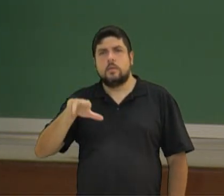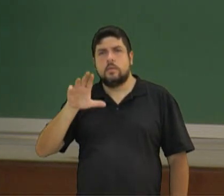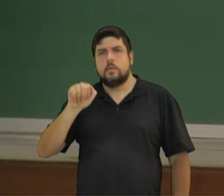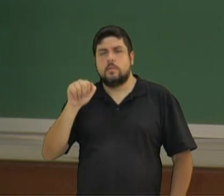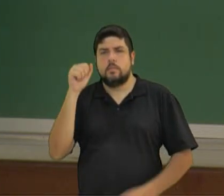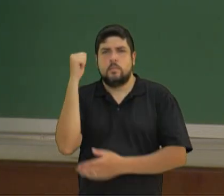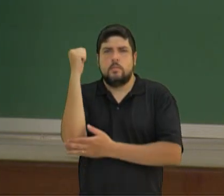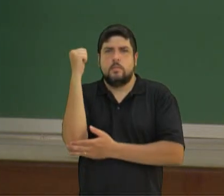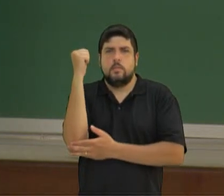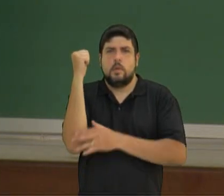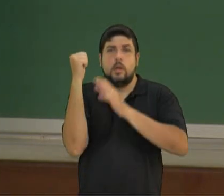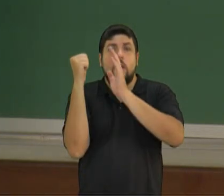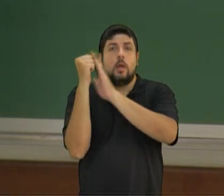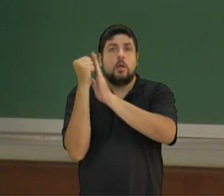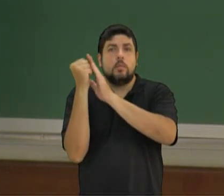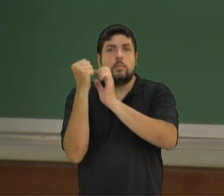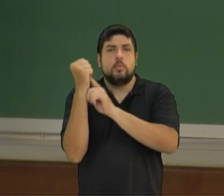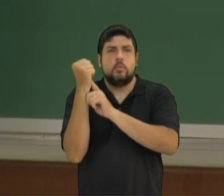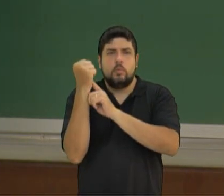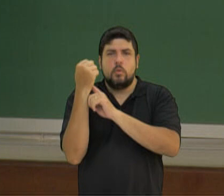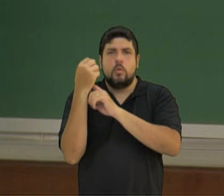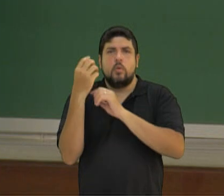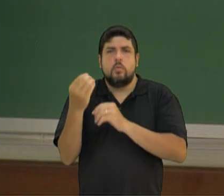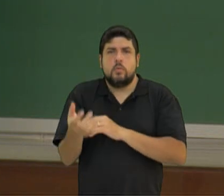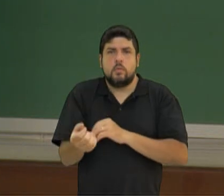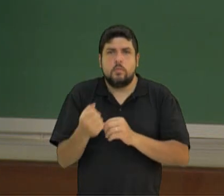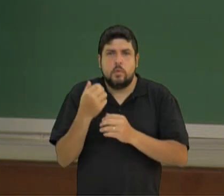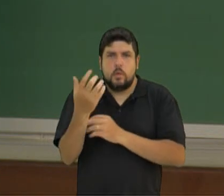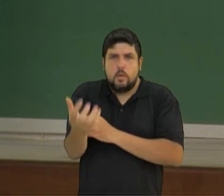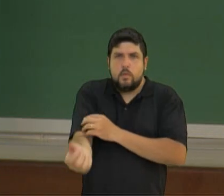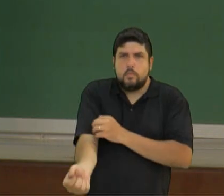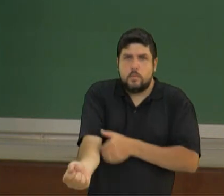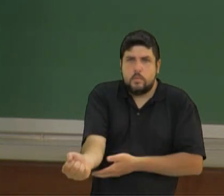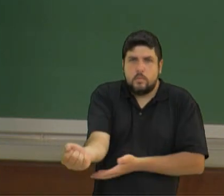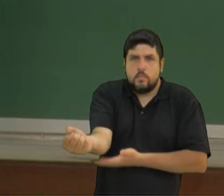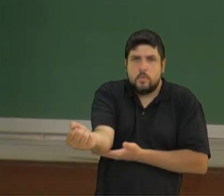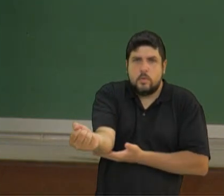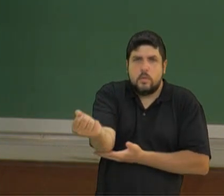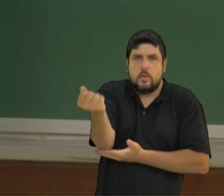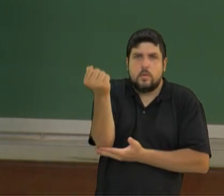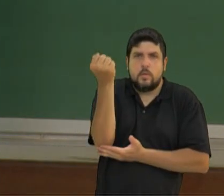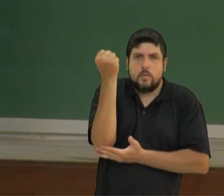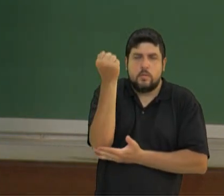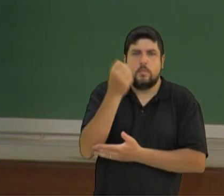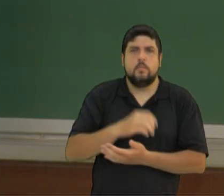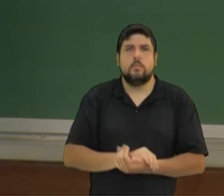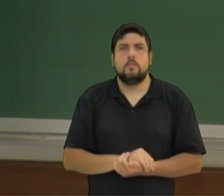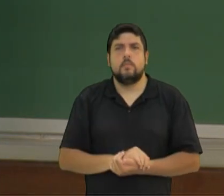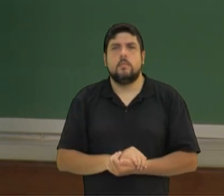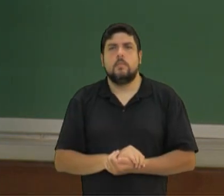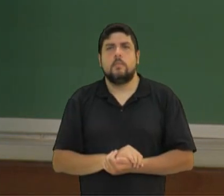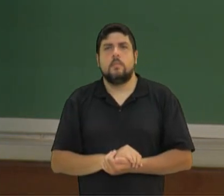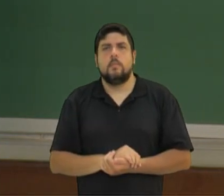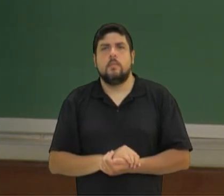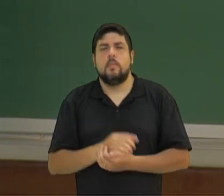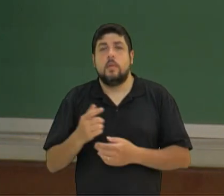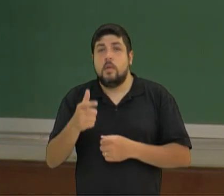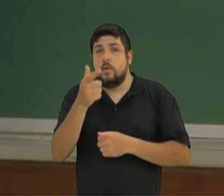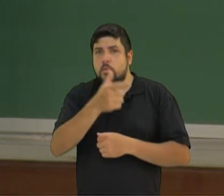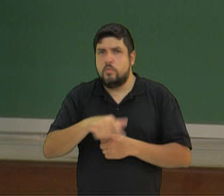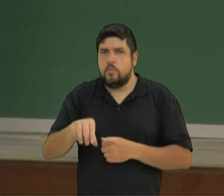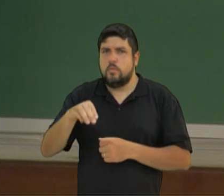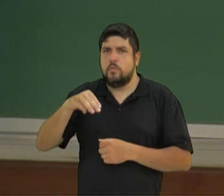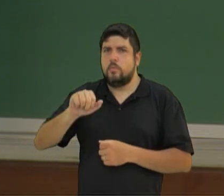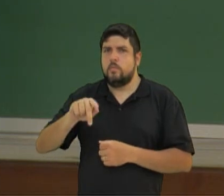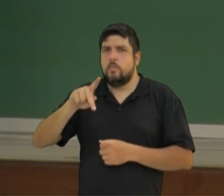ter um peso na mão, que vai ser o que eu quero levantar. E aqui, novamente, um mapa conceitual para a